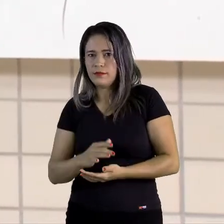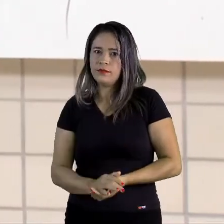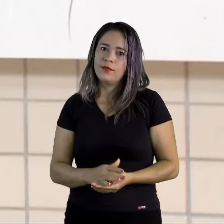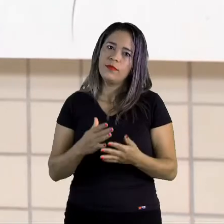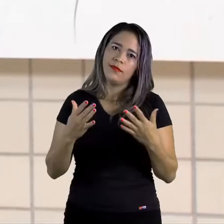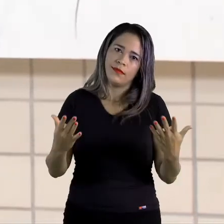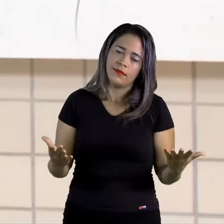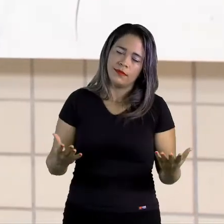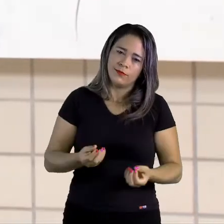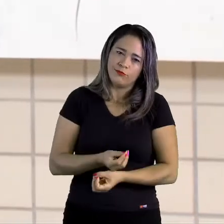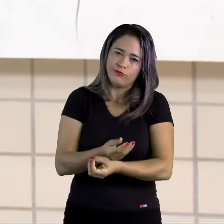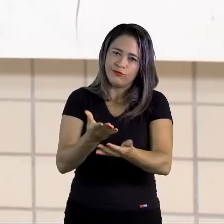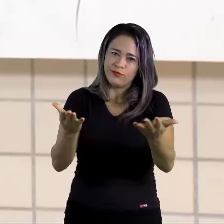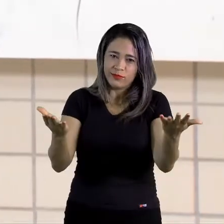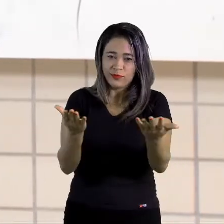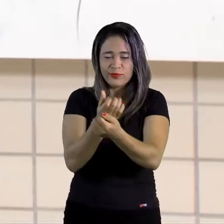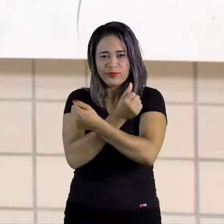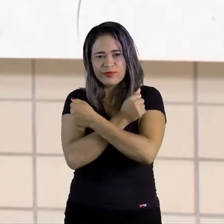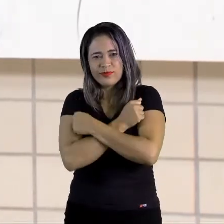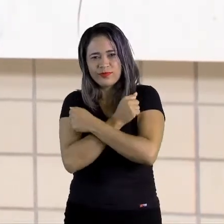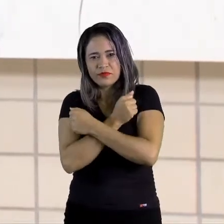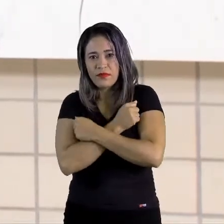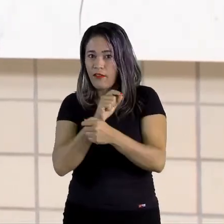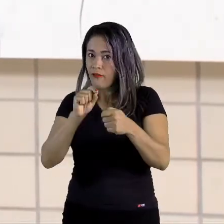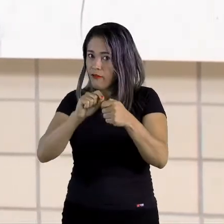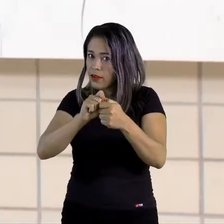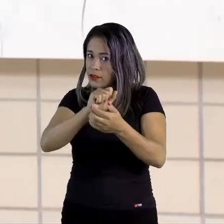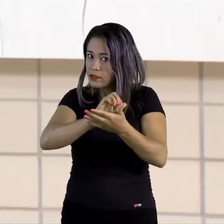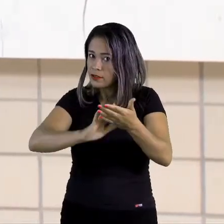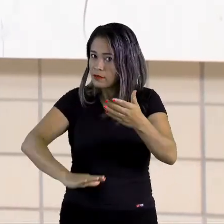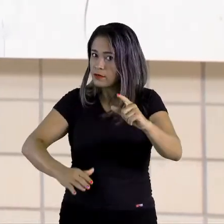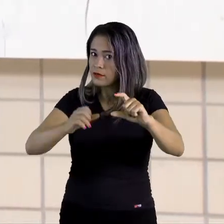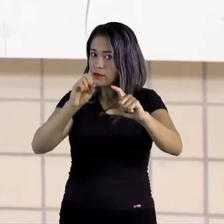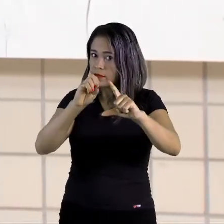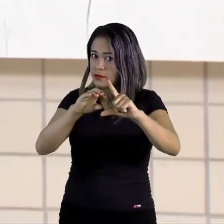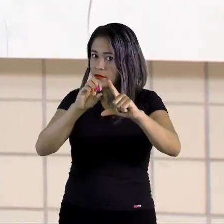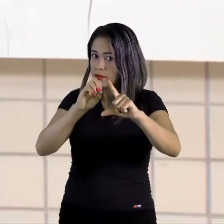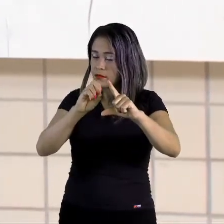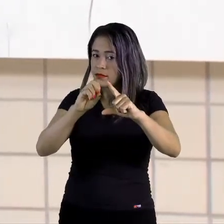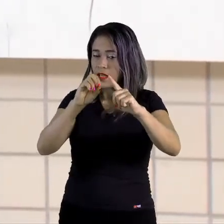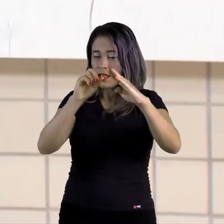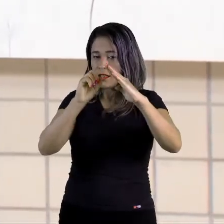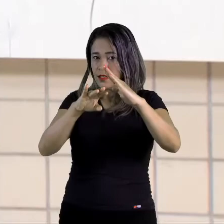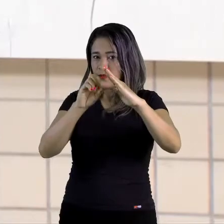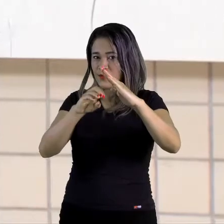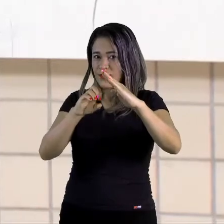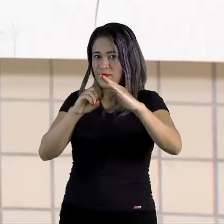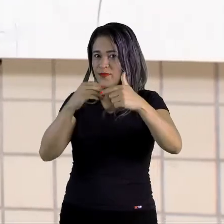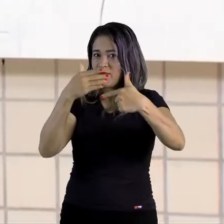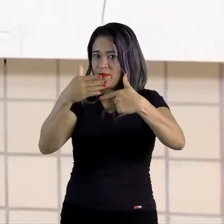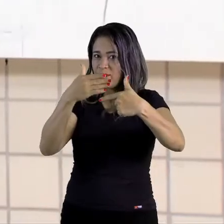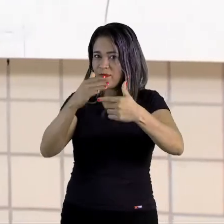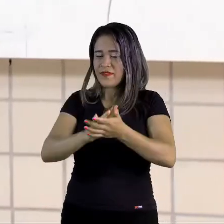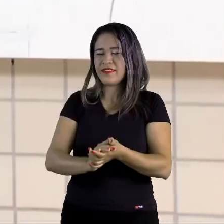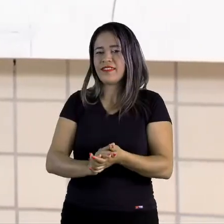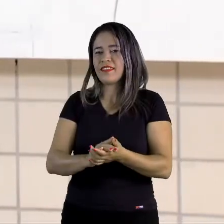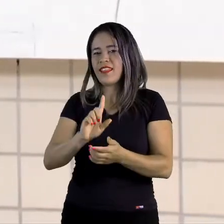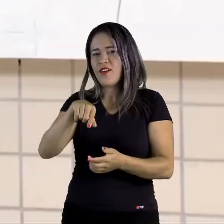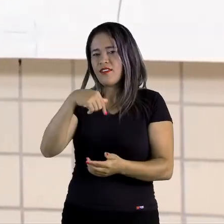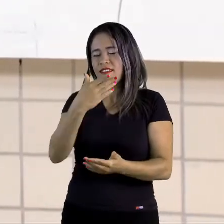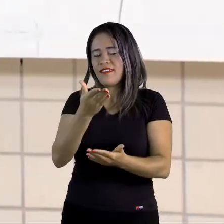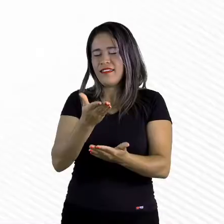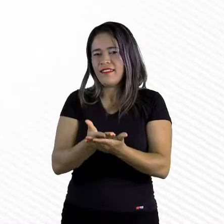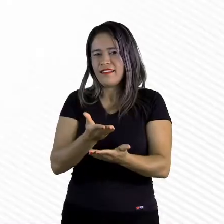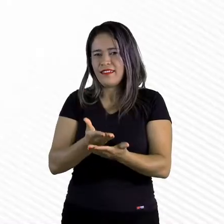eu deixo aqui meu abraço, faça as atividades na plataforma Homeschool e eu vejo vocês na nossa próxima aula. Até lá!